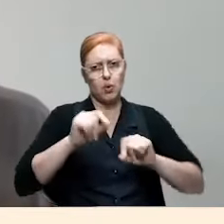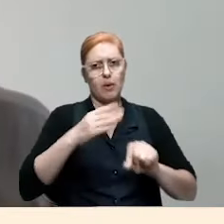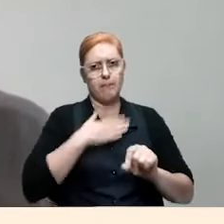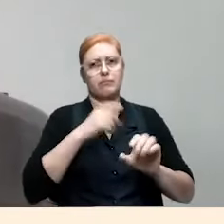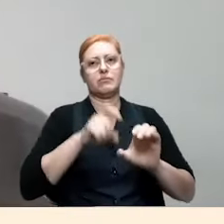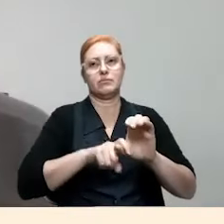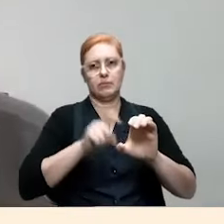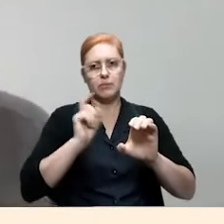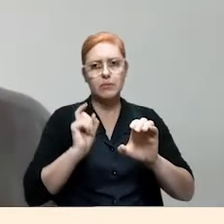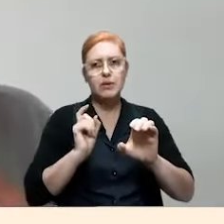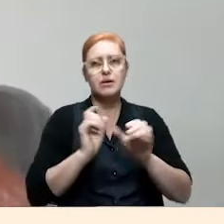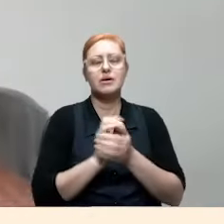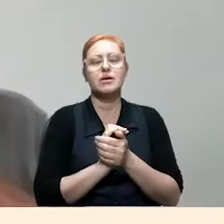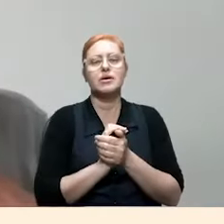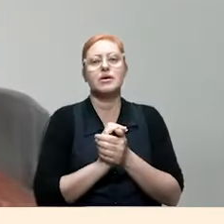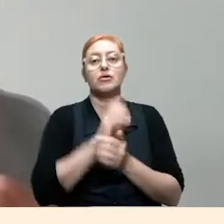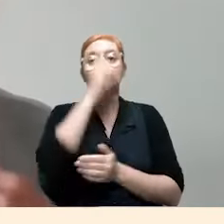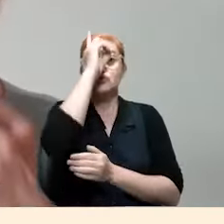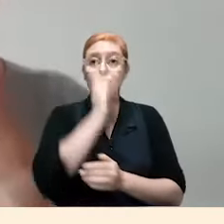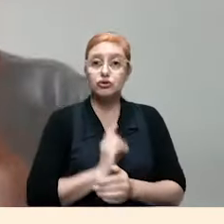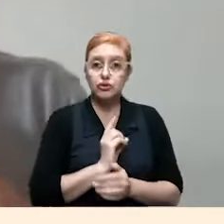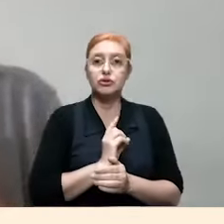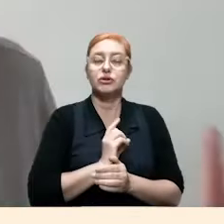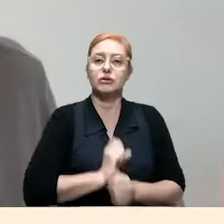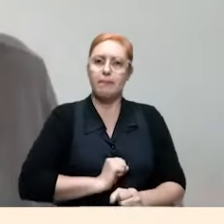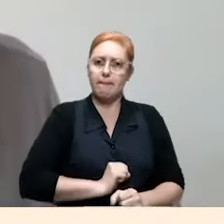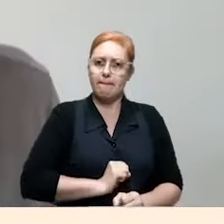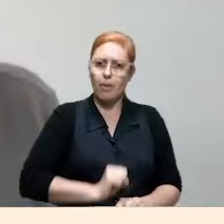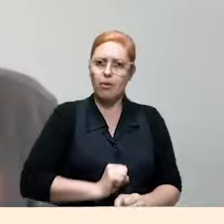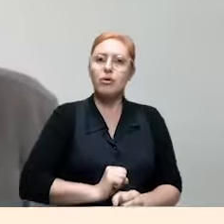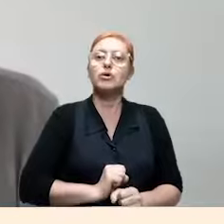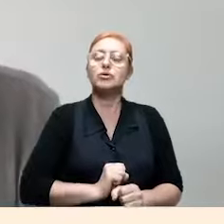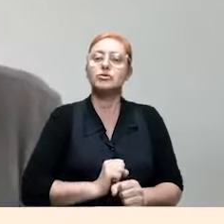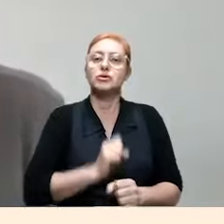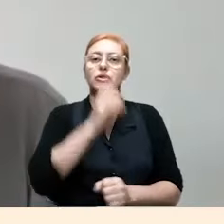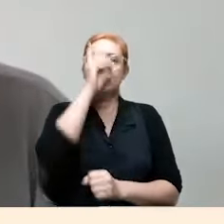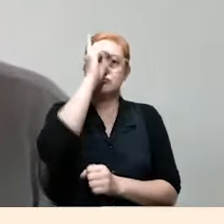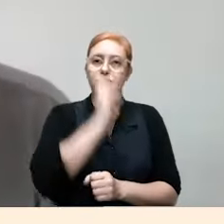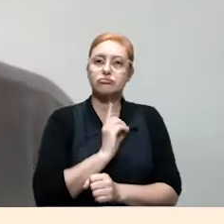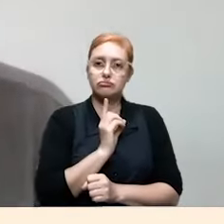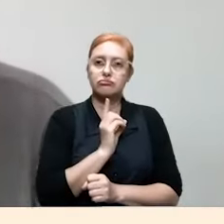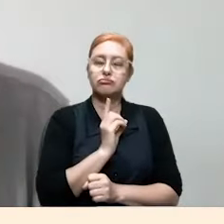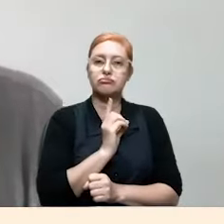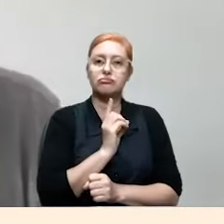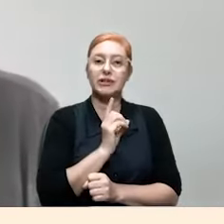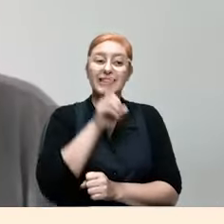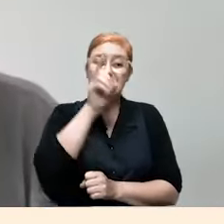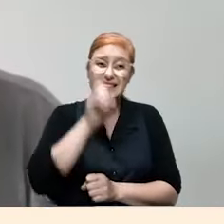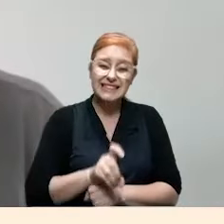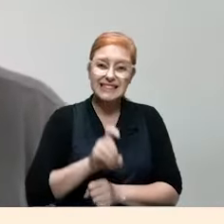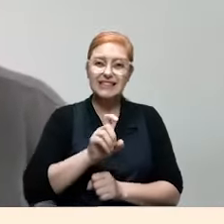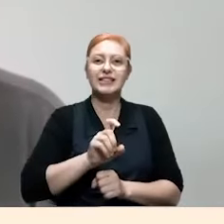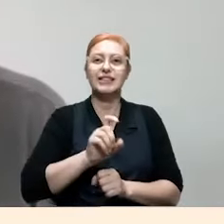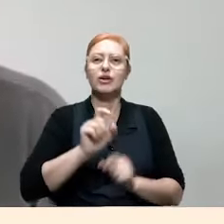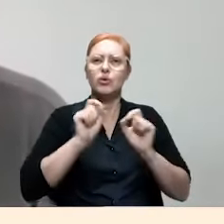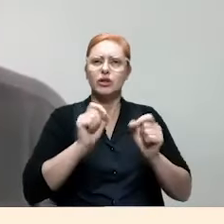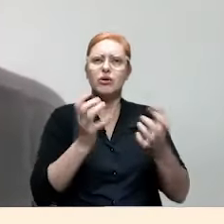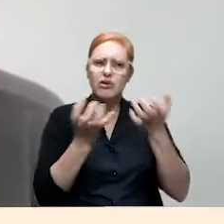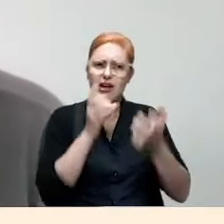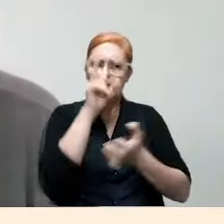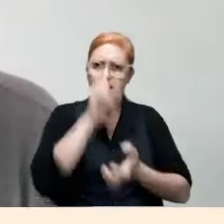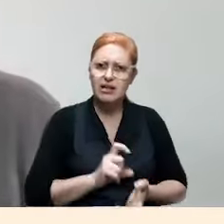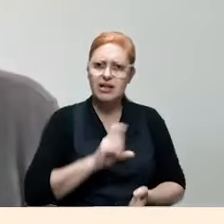direito ao aborto, pelo direito de ser quem eu quiser ser, de amar quem eu